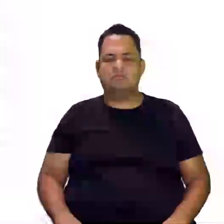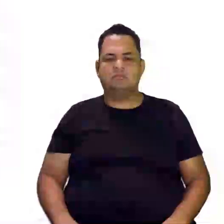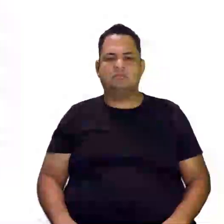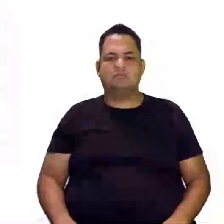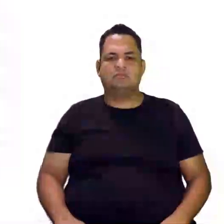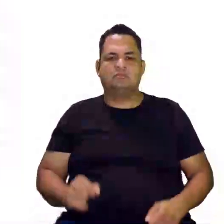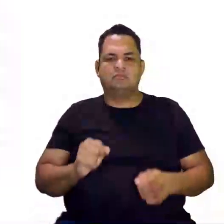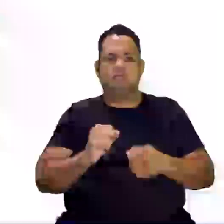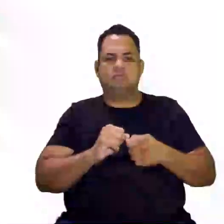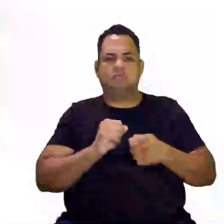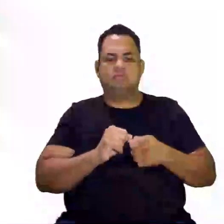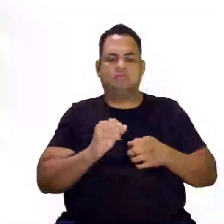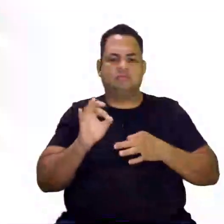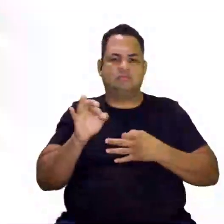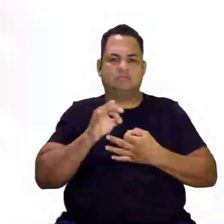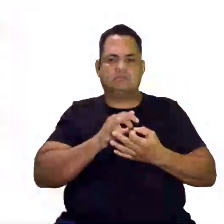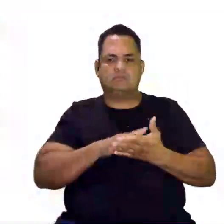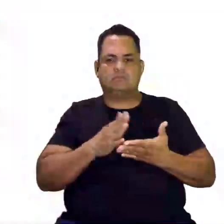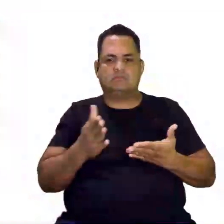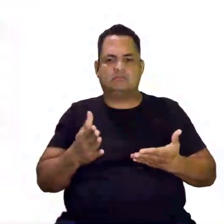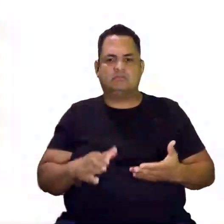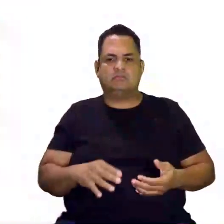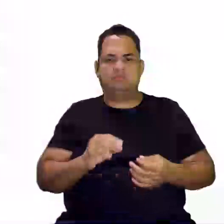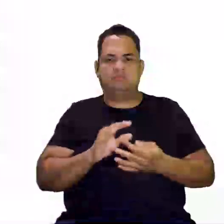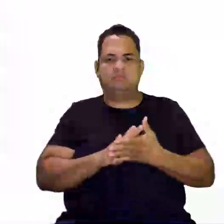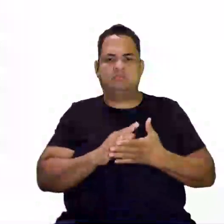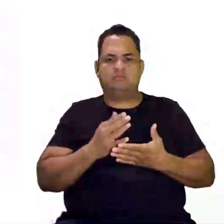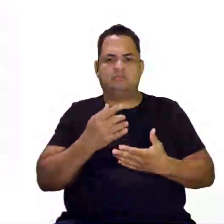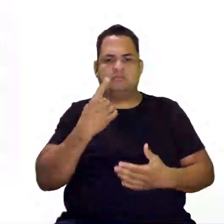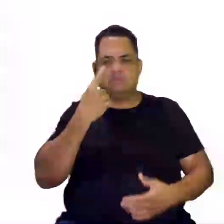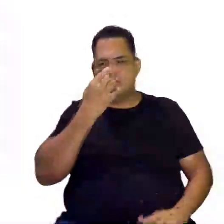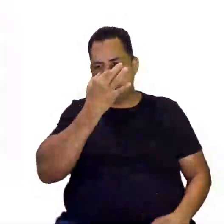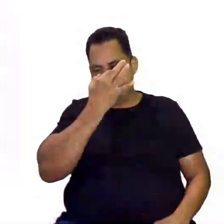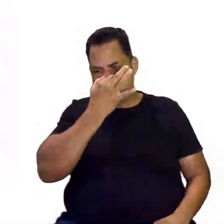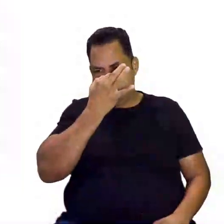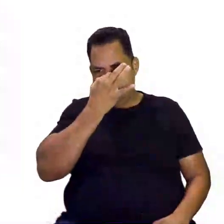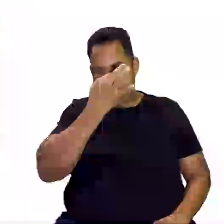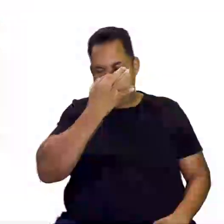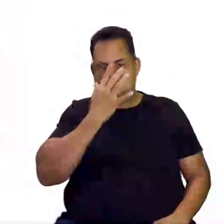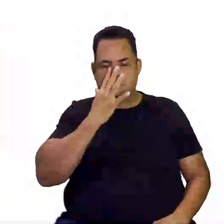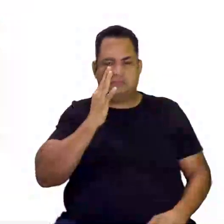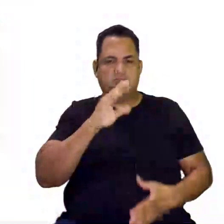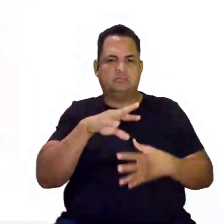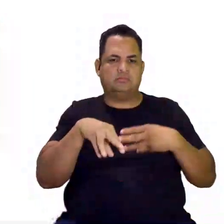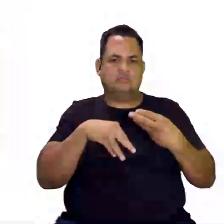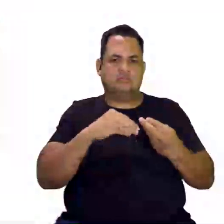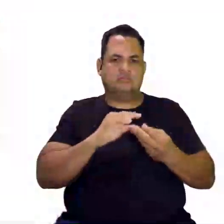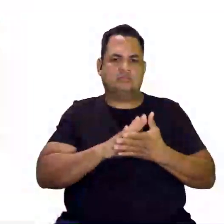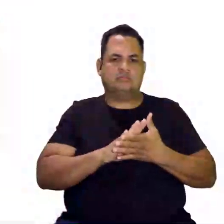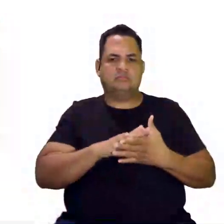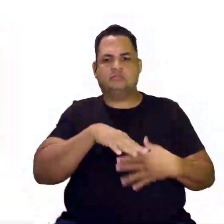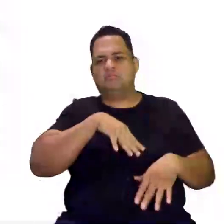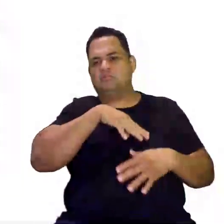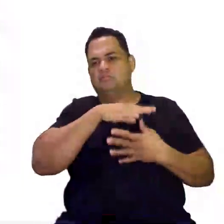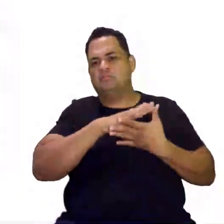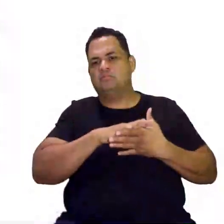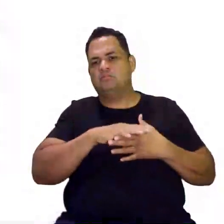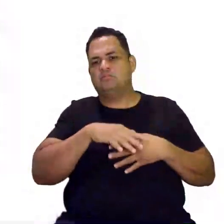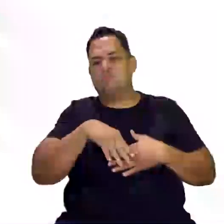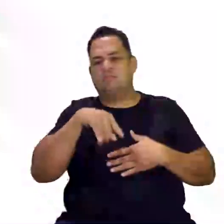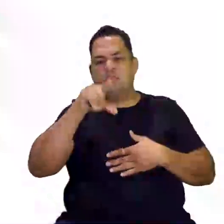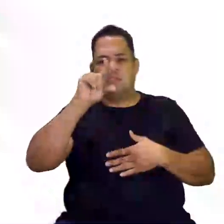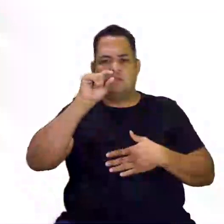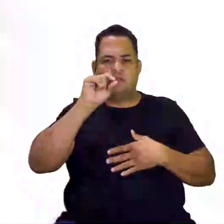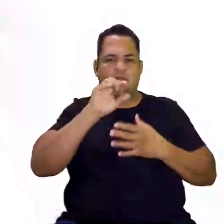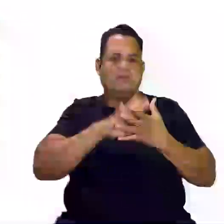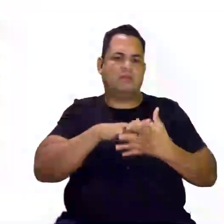vai fazendo algumas, devido às fossetas nasais, a gente consegue fazer uma mensuração. Se era uma ave, se era um réptil, se era